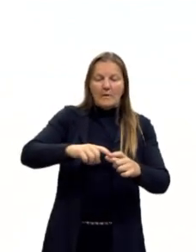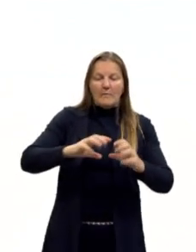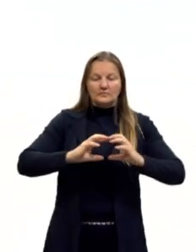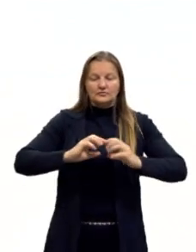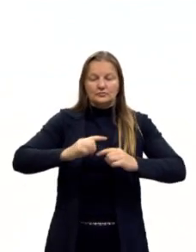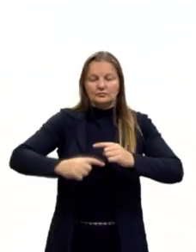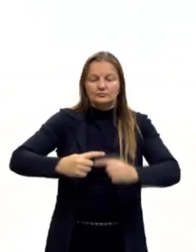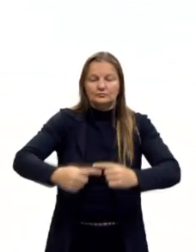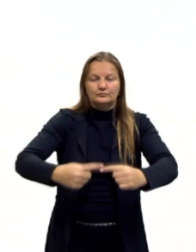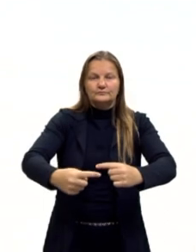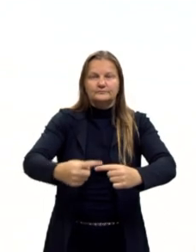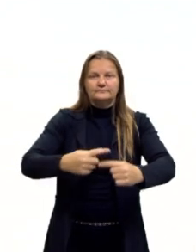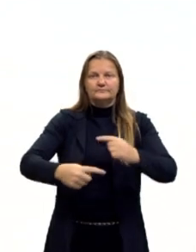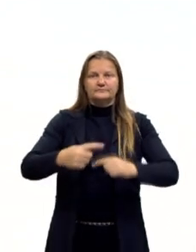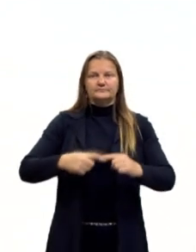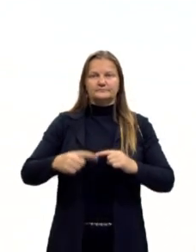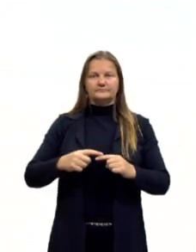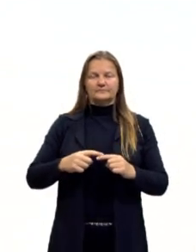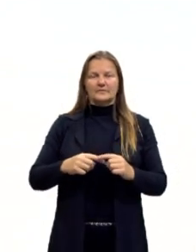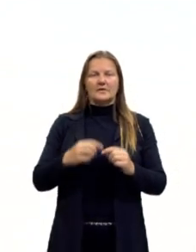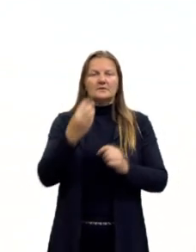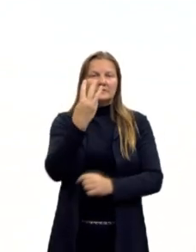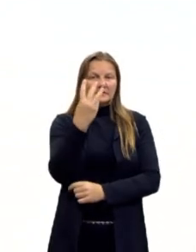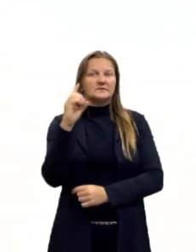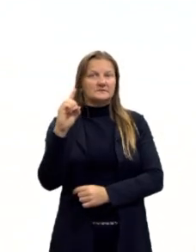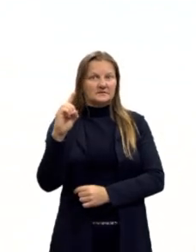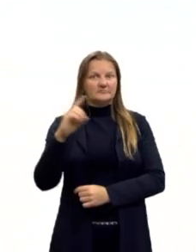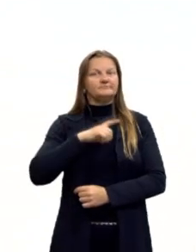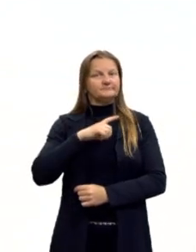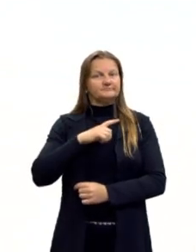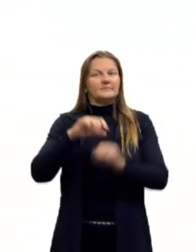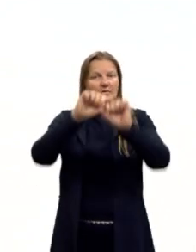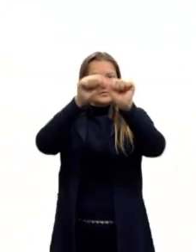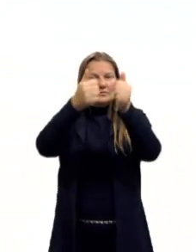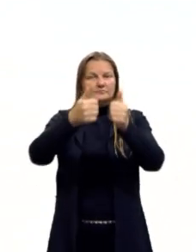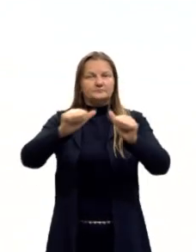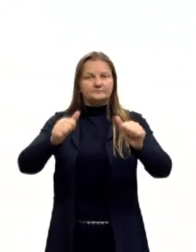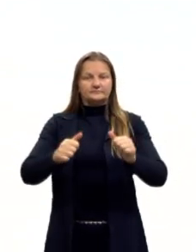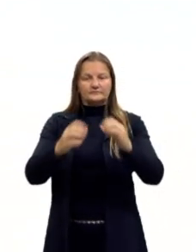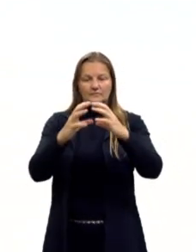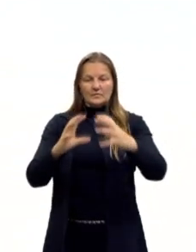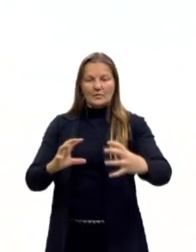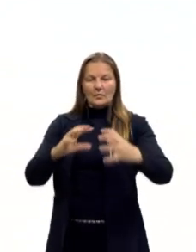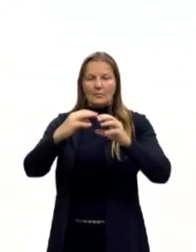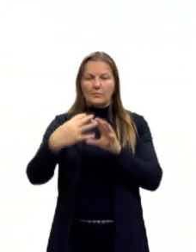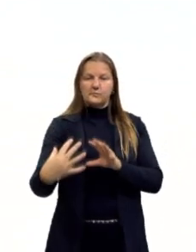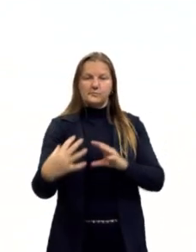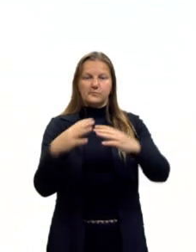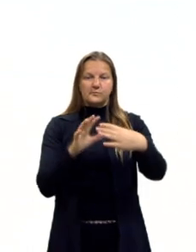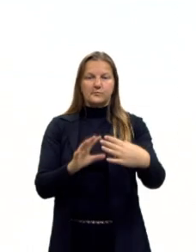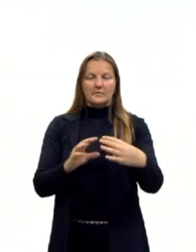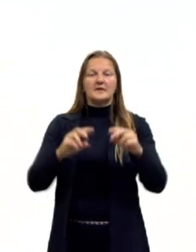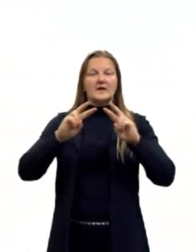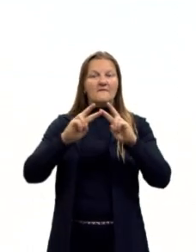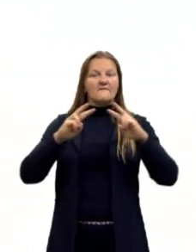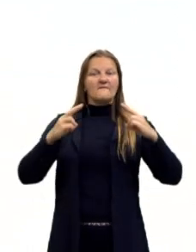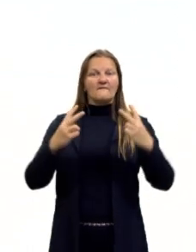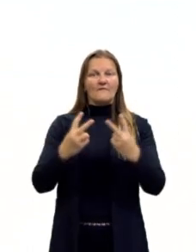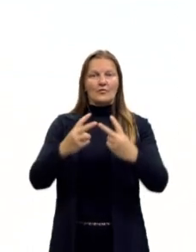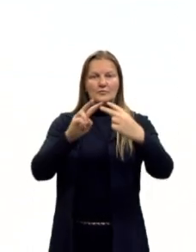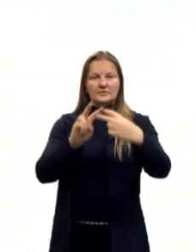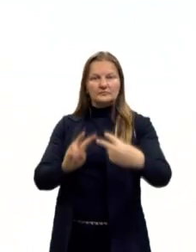essas superfícies são formas tridimensionais ou seja eles ocupam o espaço e possuem volume